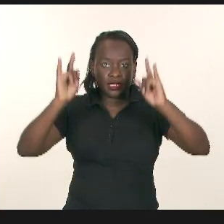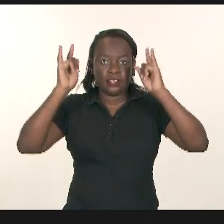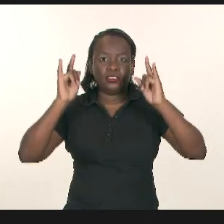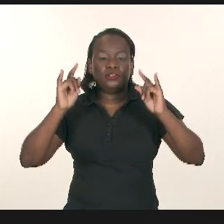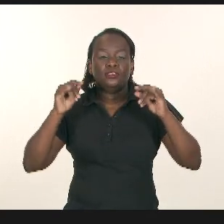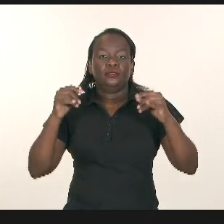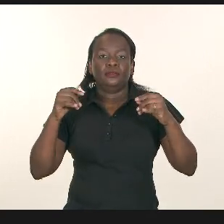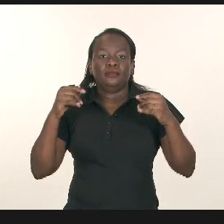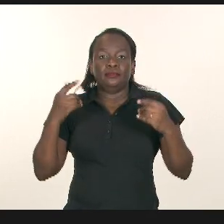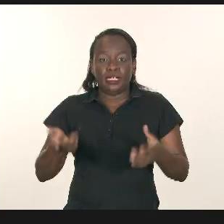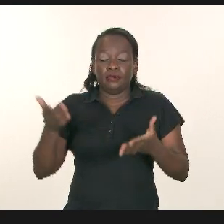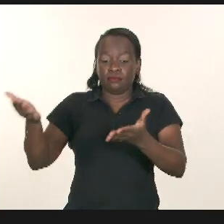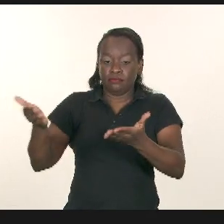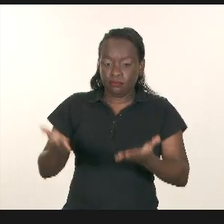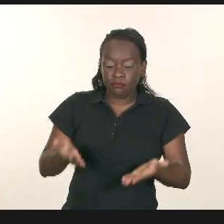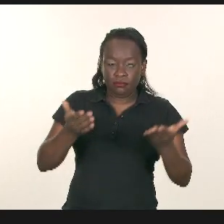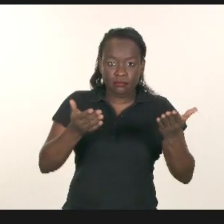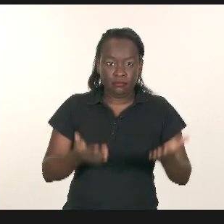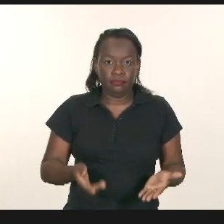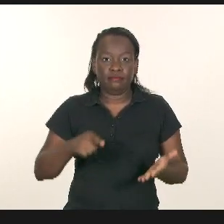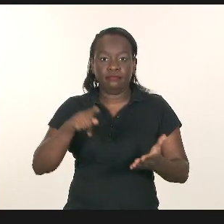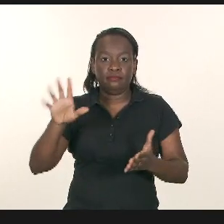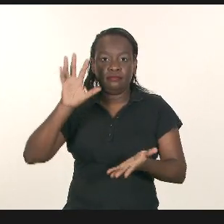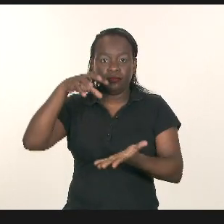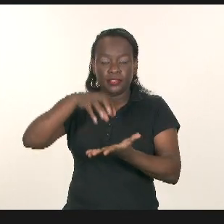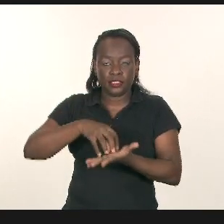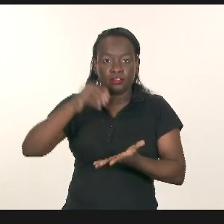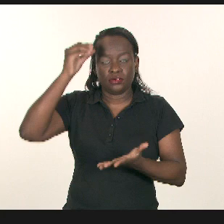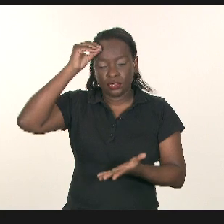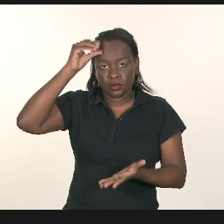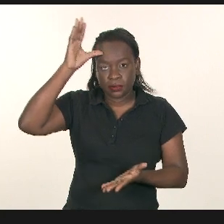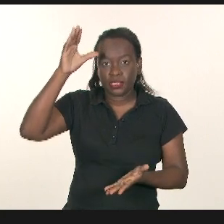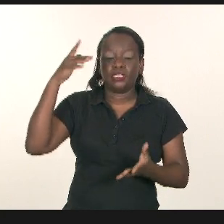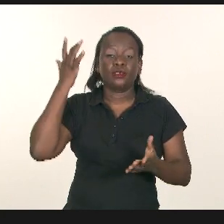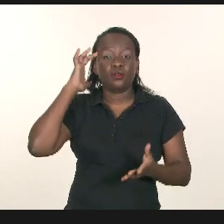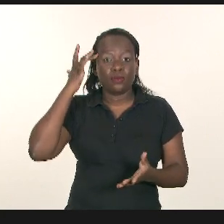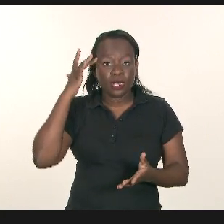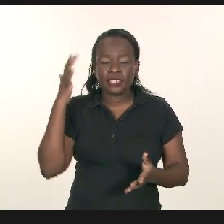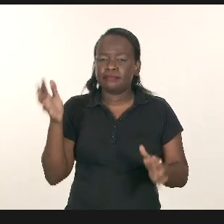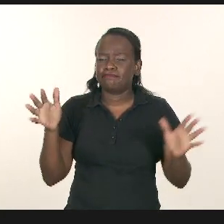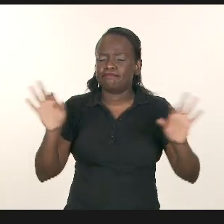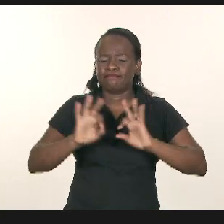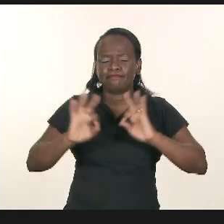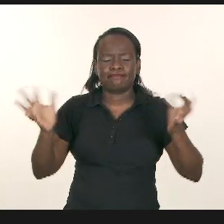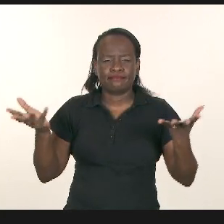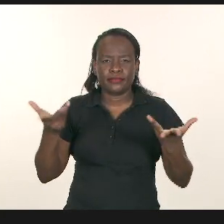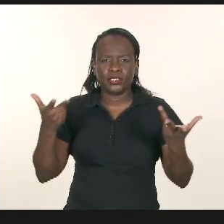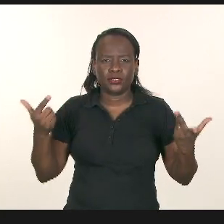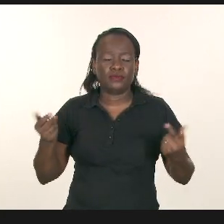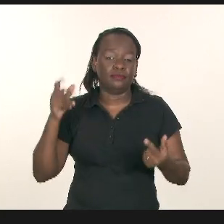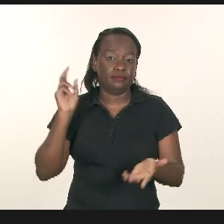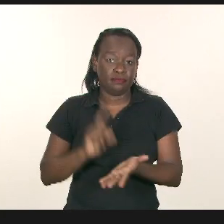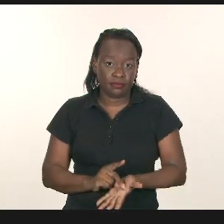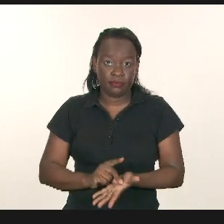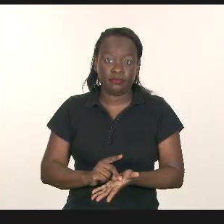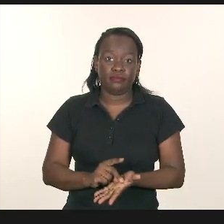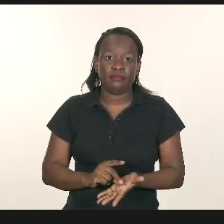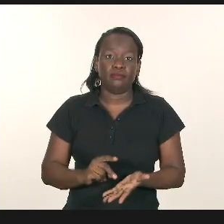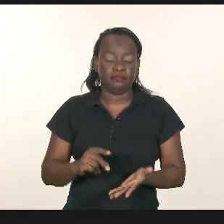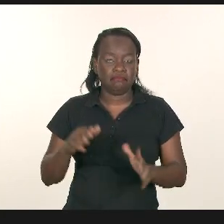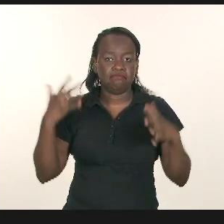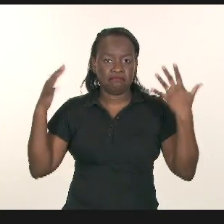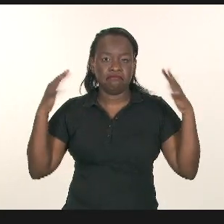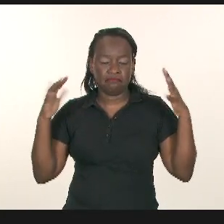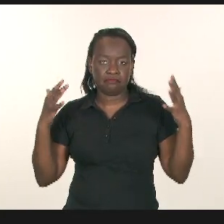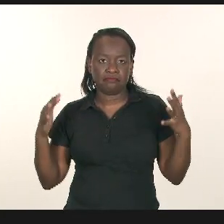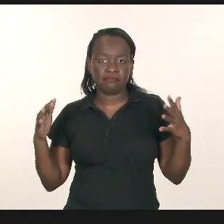para recepcionar esse centro do conhecimento, que eu acho formidável, realmente é